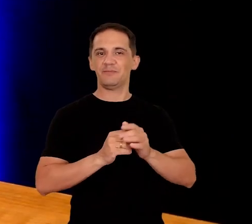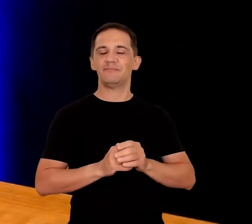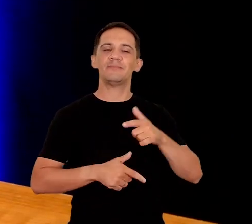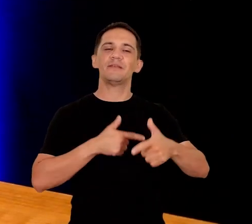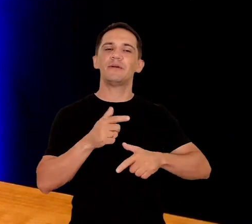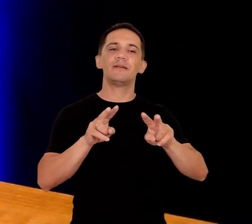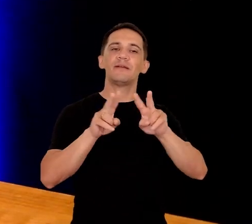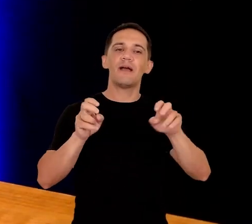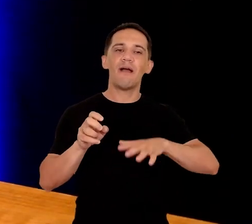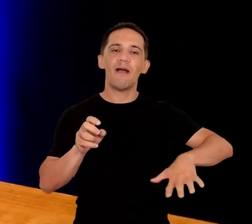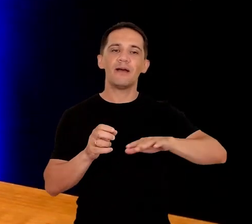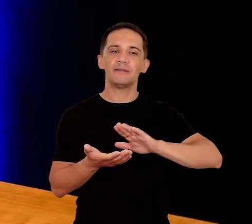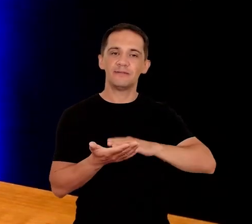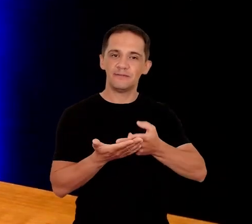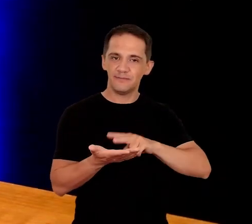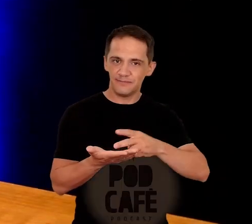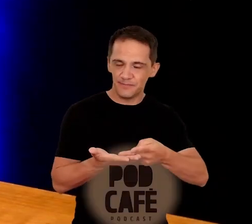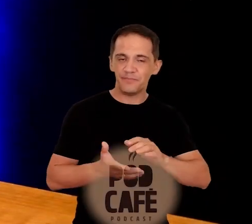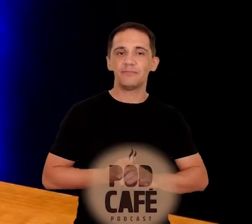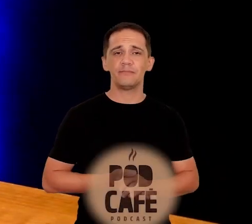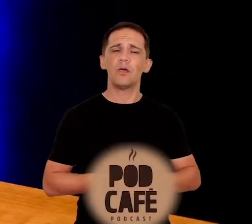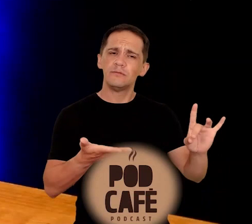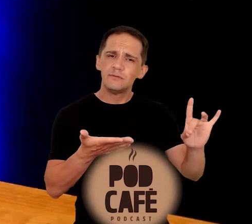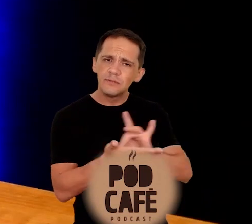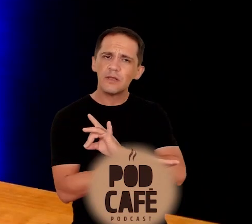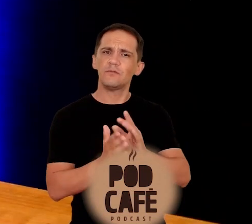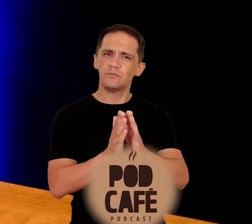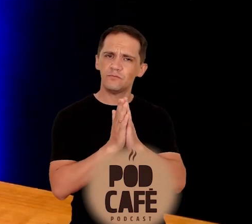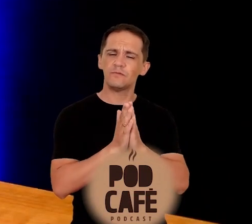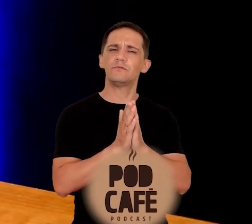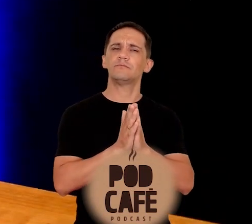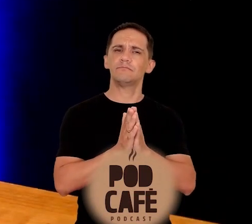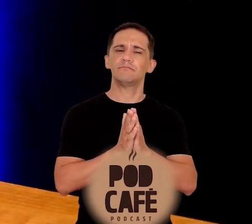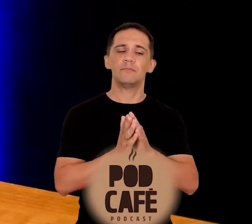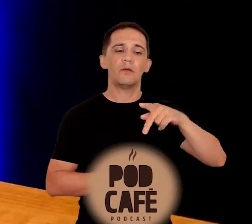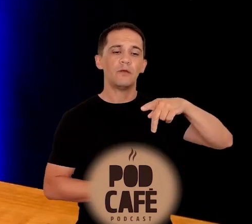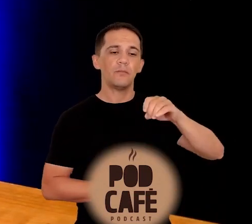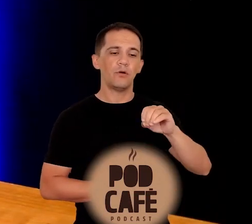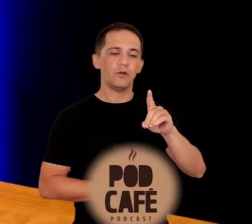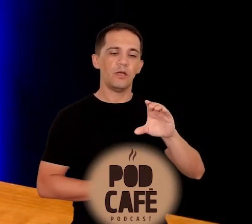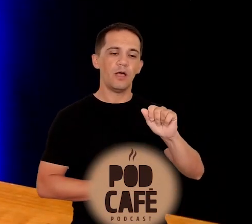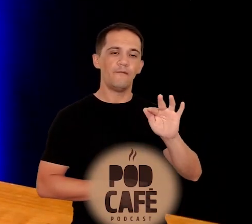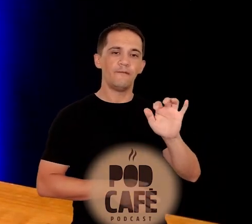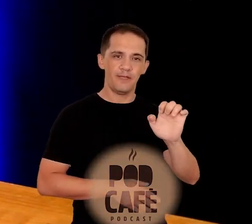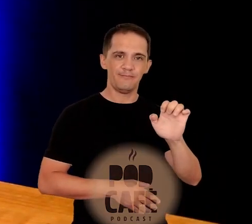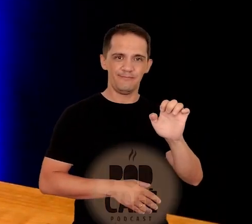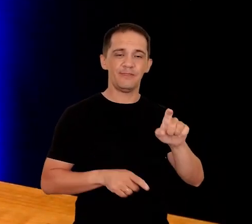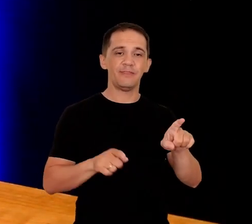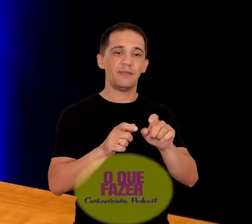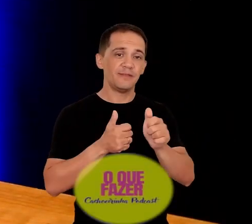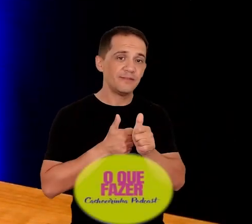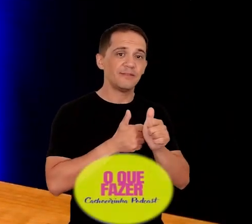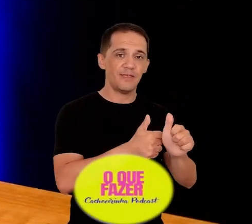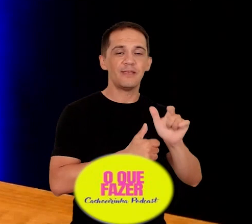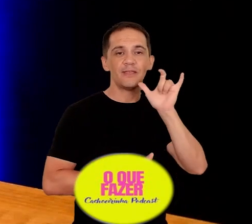Libras. Vou te pedir de novo, te inscreve no canal, não esquece, né? Falo no início e no final pra ninguém se esquecer. Se inscreve no canal Pode Café Podcast,